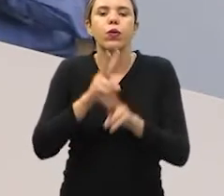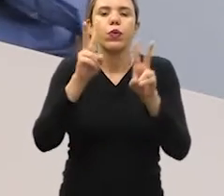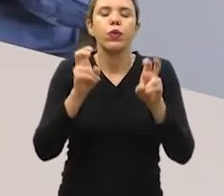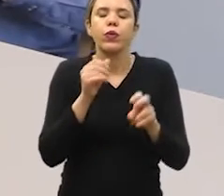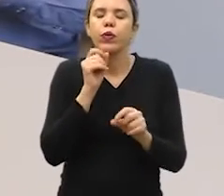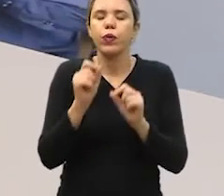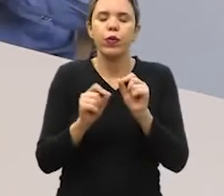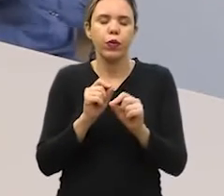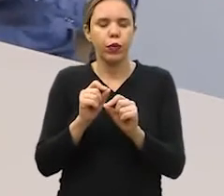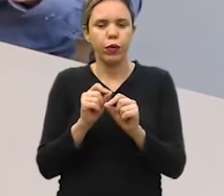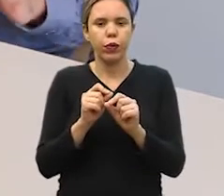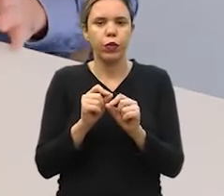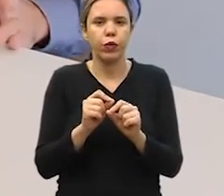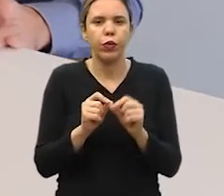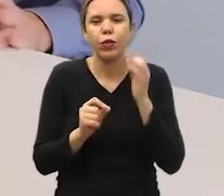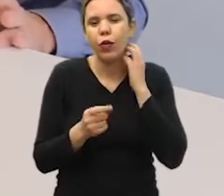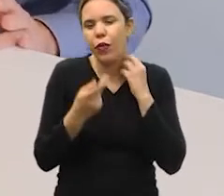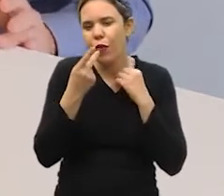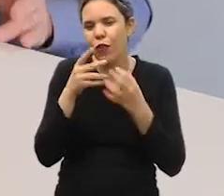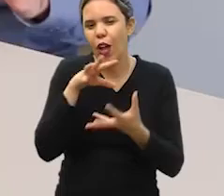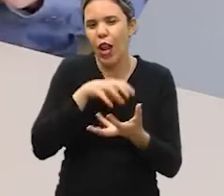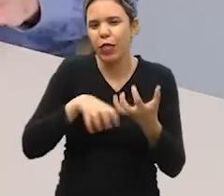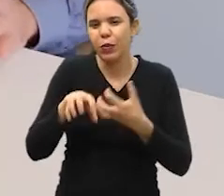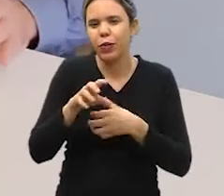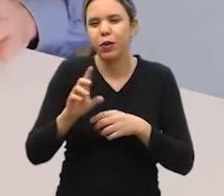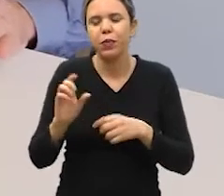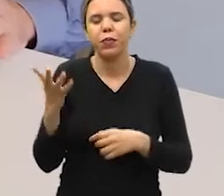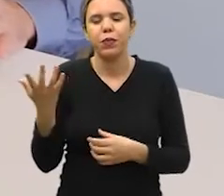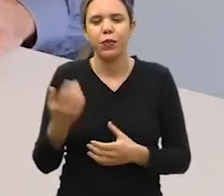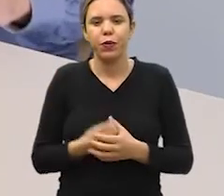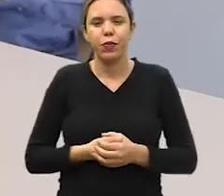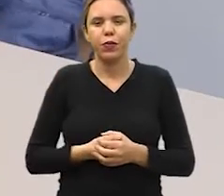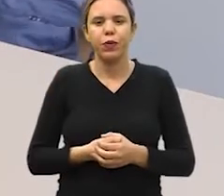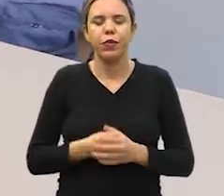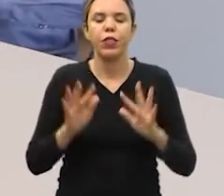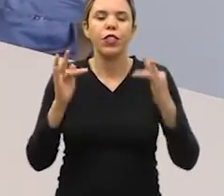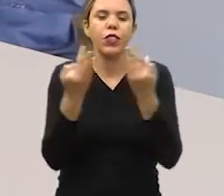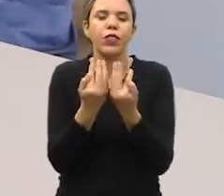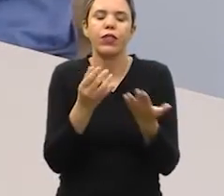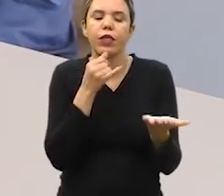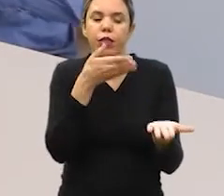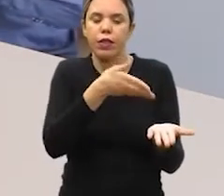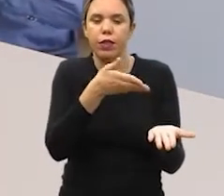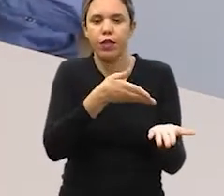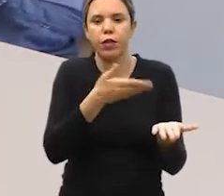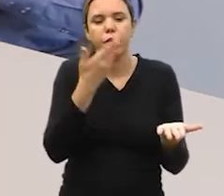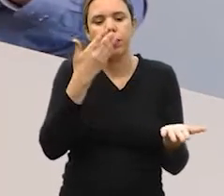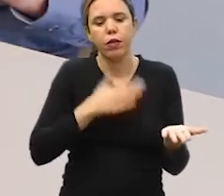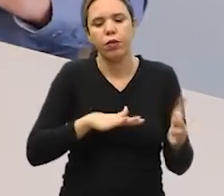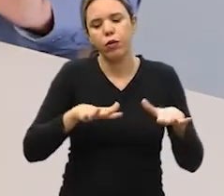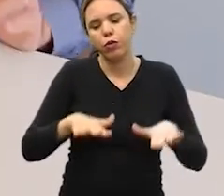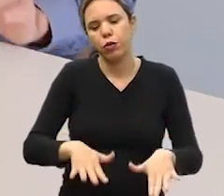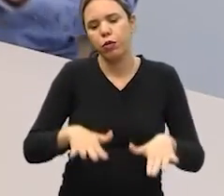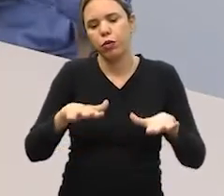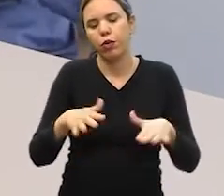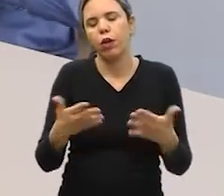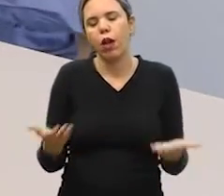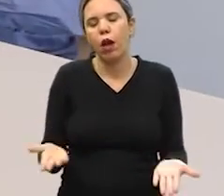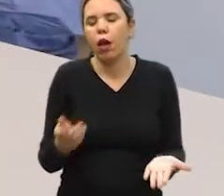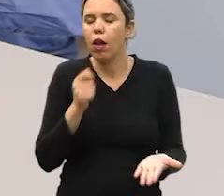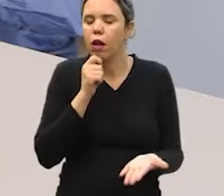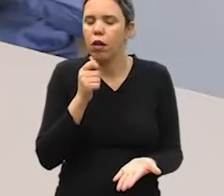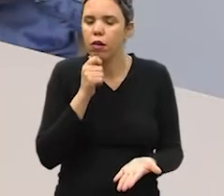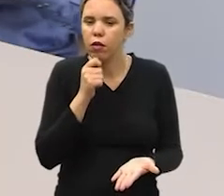no seguinte aspecto. Vamos botar a polêmica aqui. Vamos lá. A família está lá, agora com crianças pequenas, vamos dizer assim,